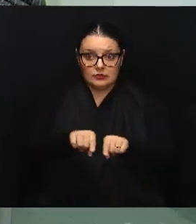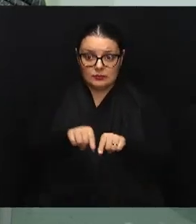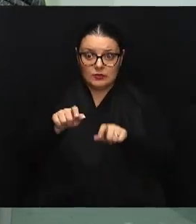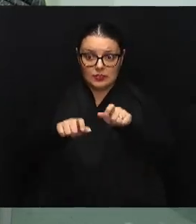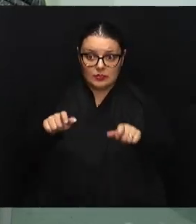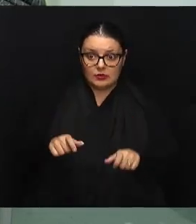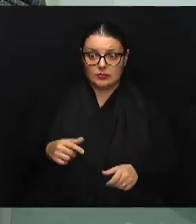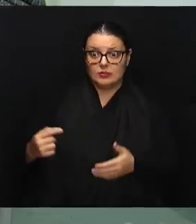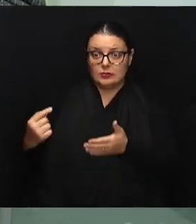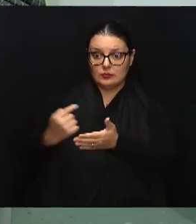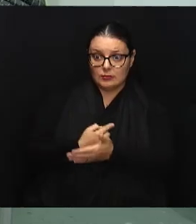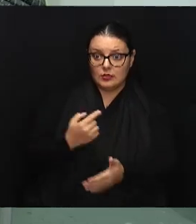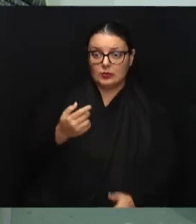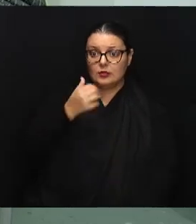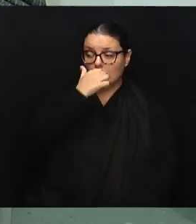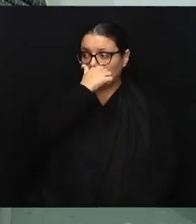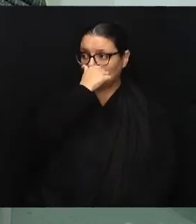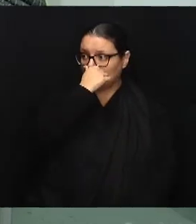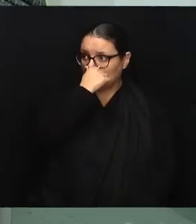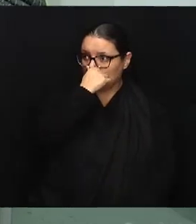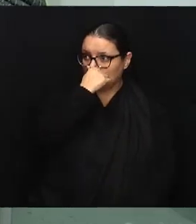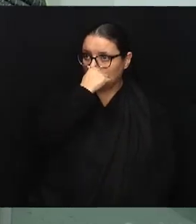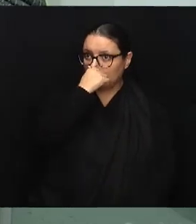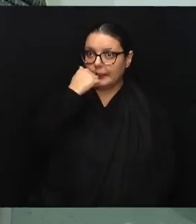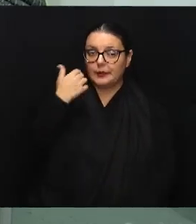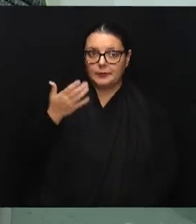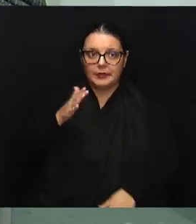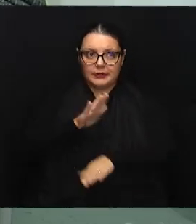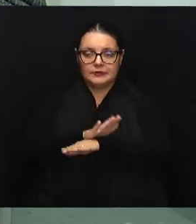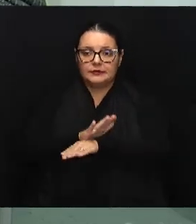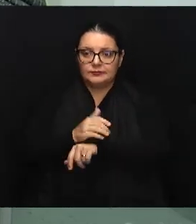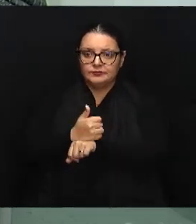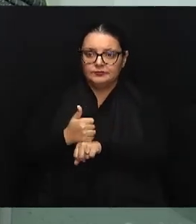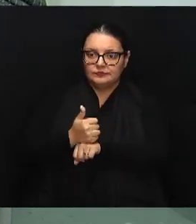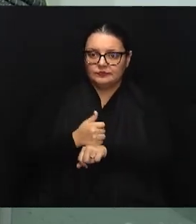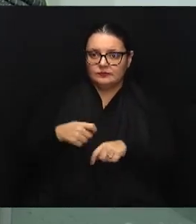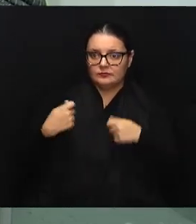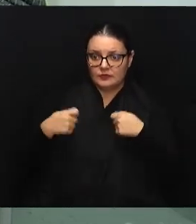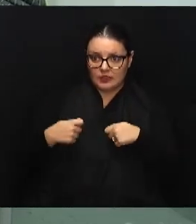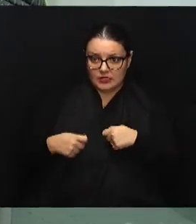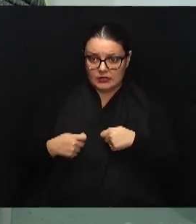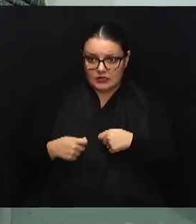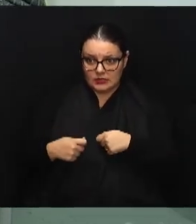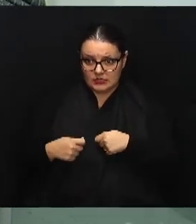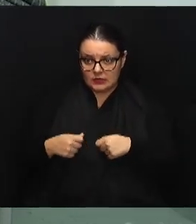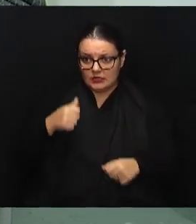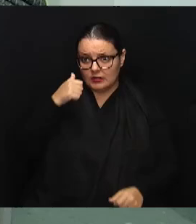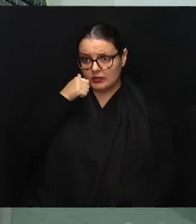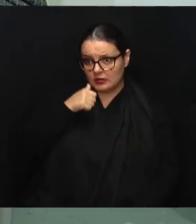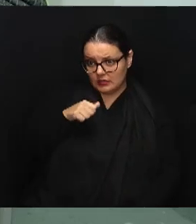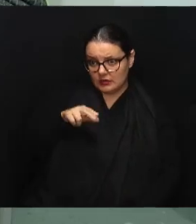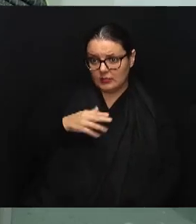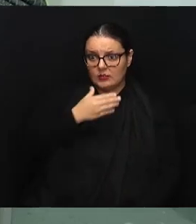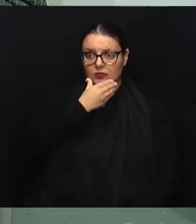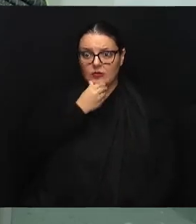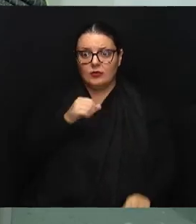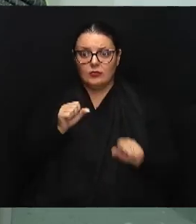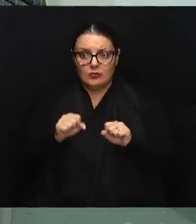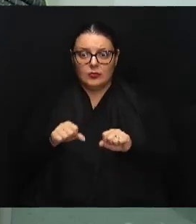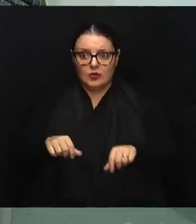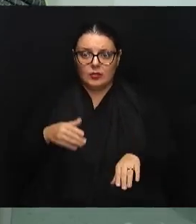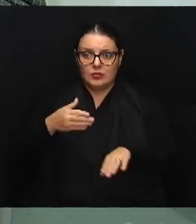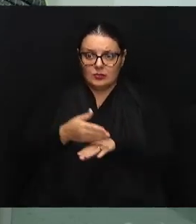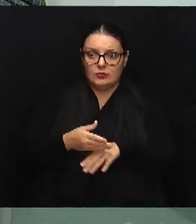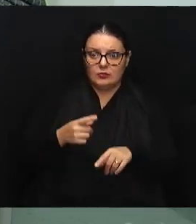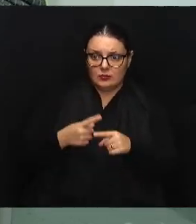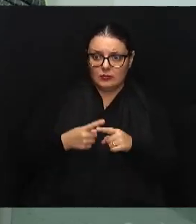já perguntaram o seguinte: para ser assistente social, precisa ser mulher ou o homem também pode entrar? Porque